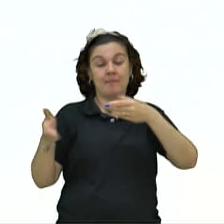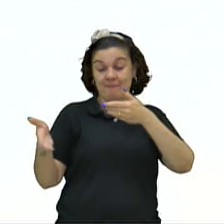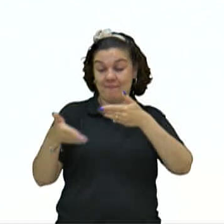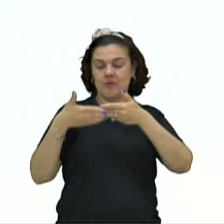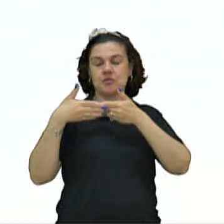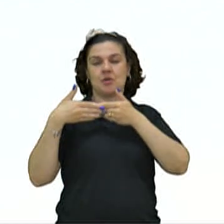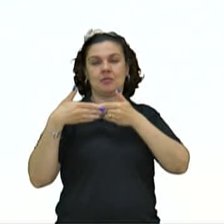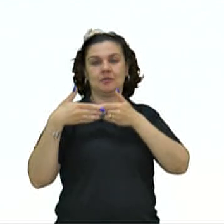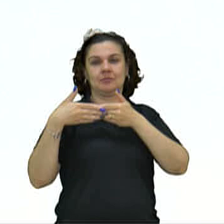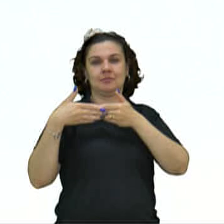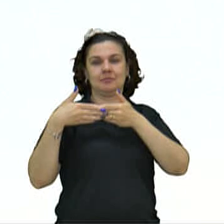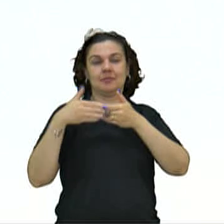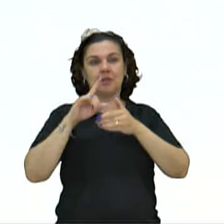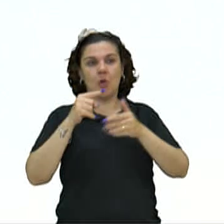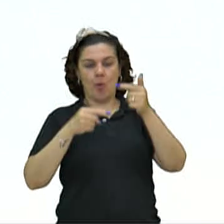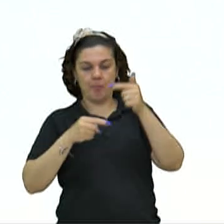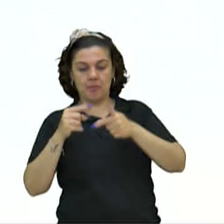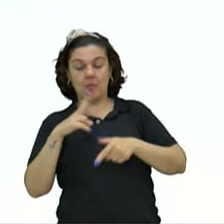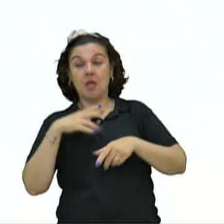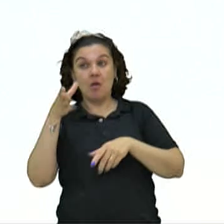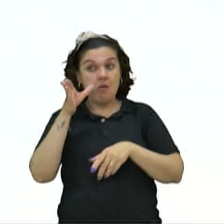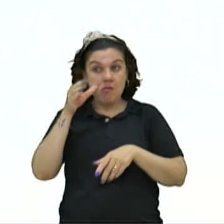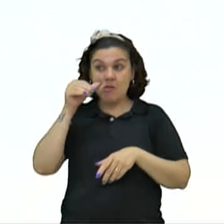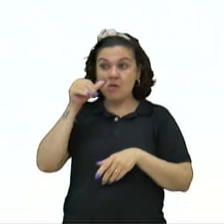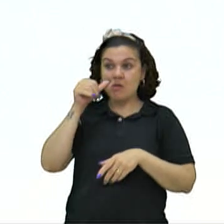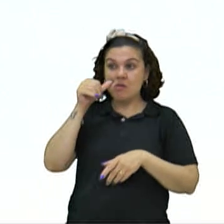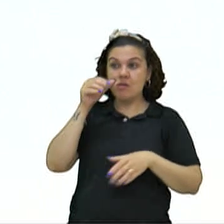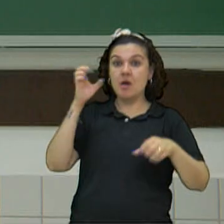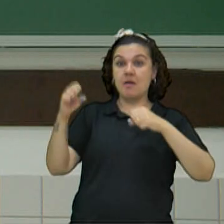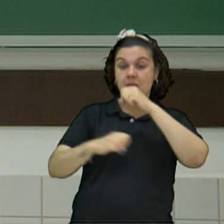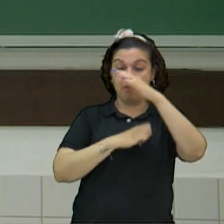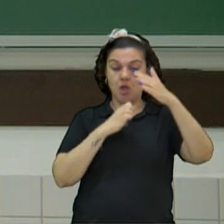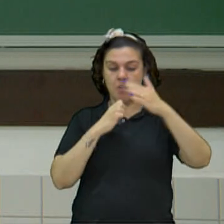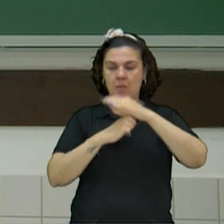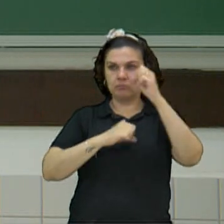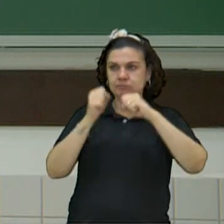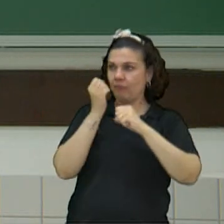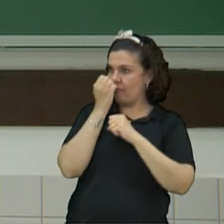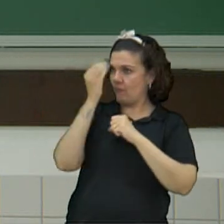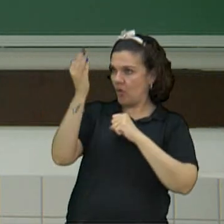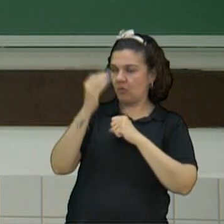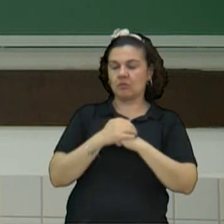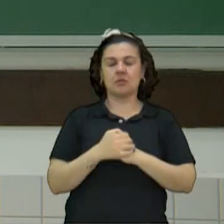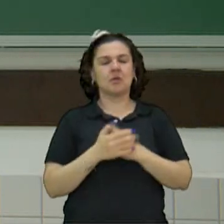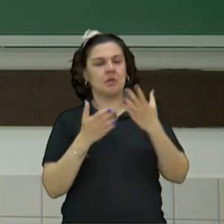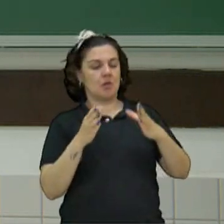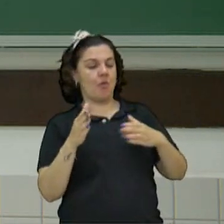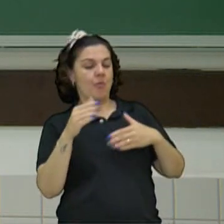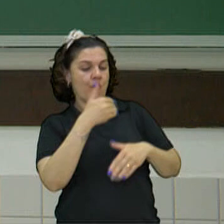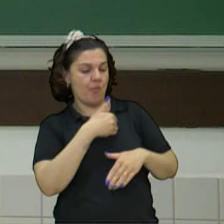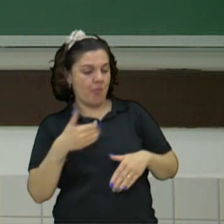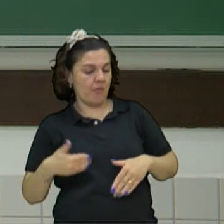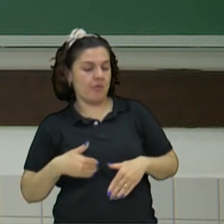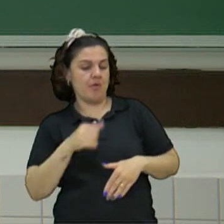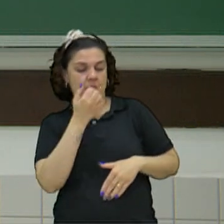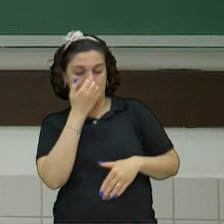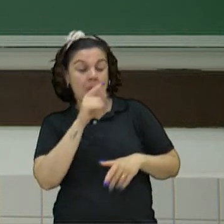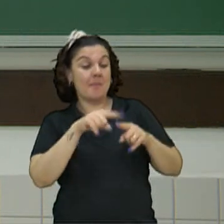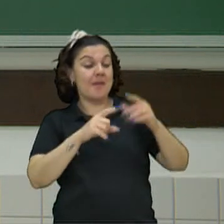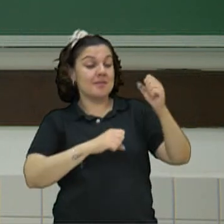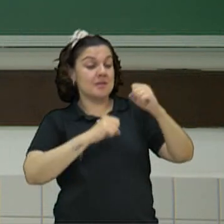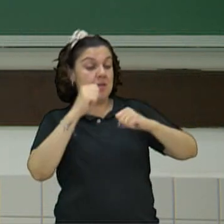fechada. E isto possibilitou o quê? A atração de multinacionais. O Estado, com sua política fechada, mas dando liberdade